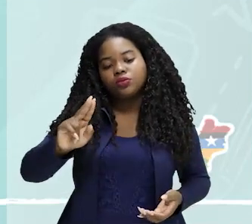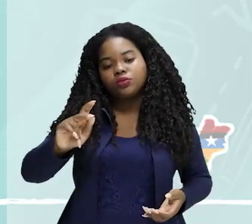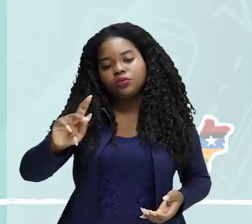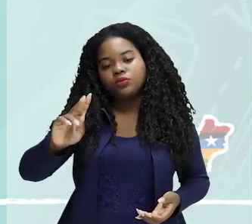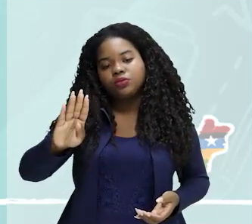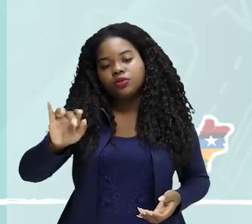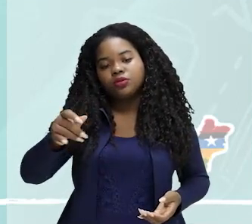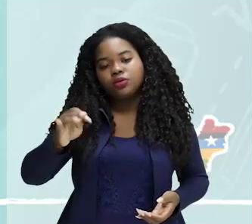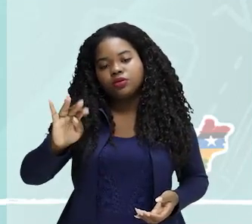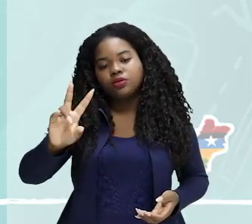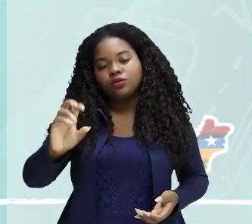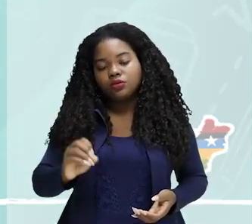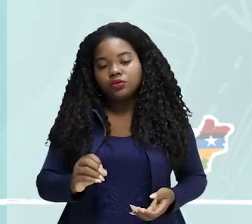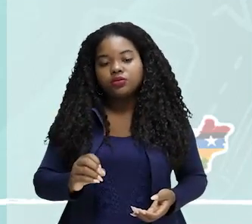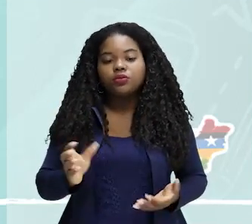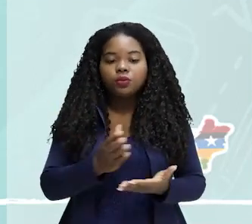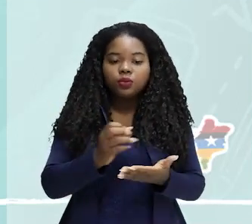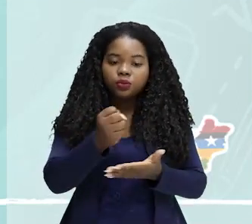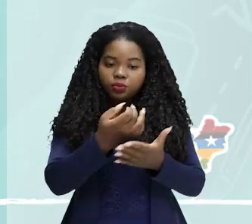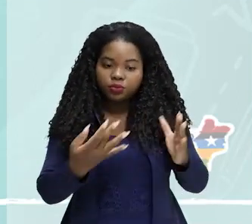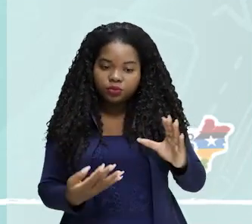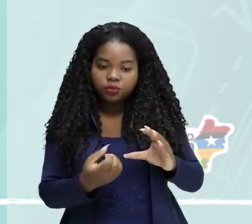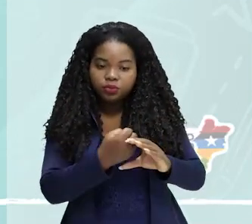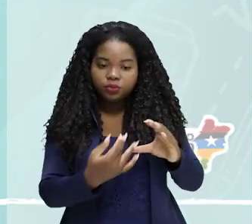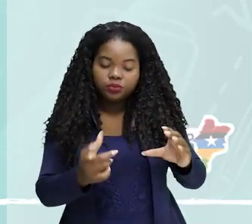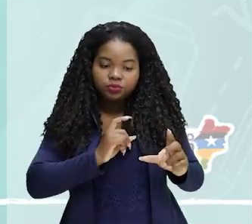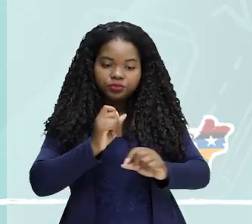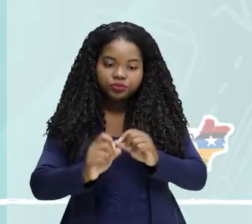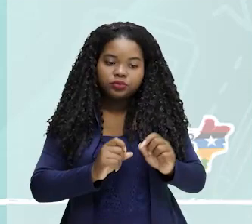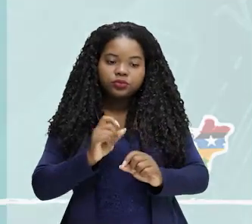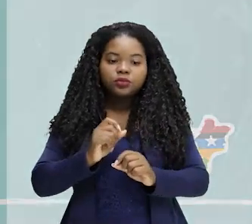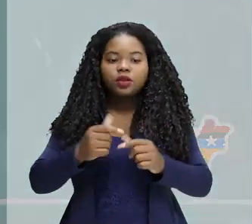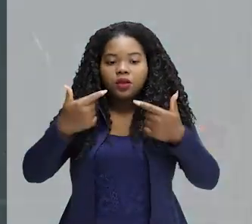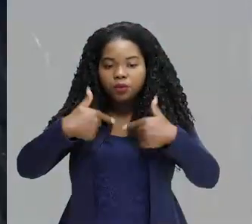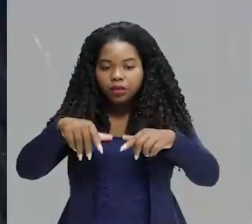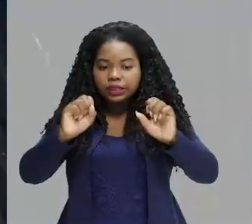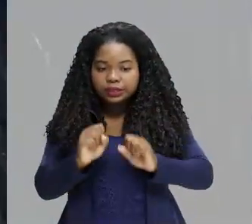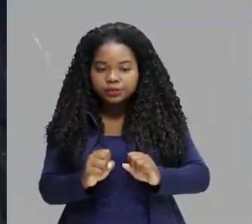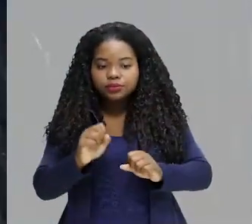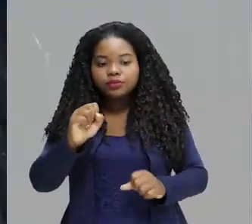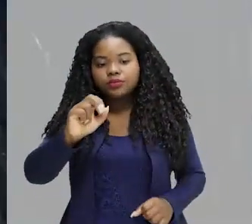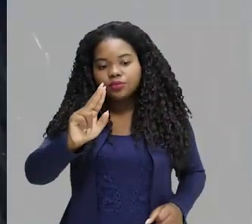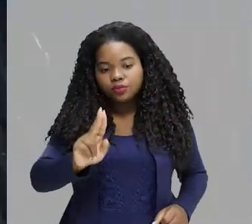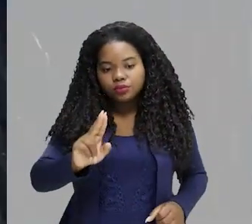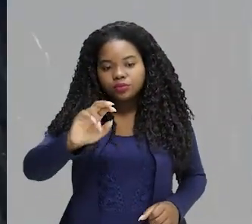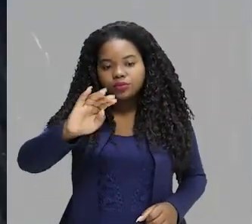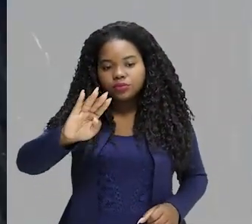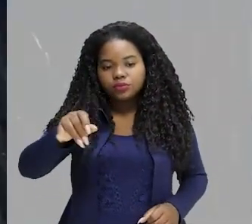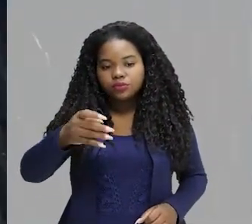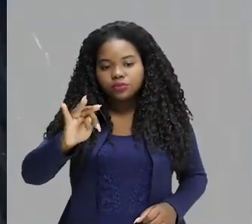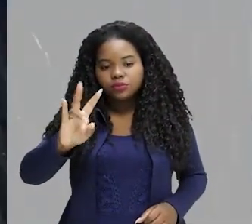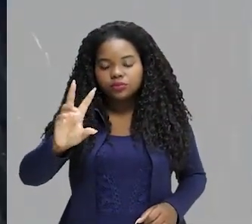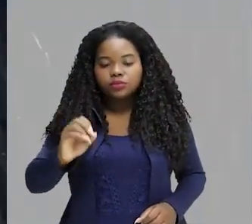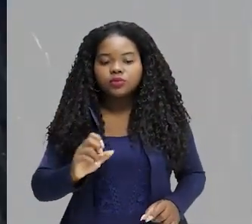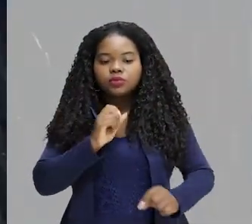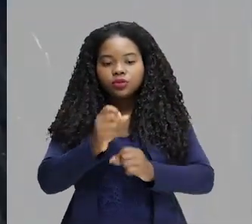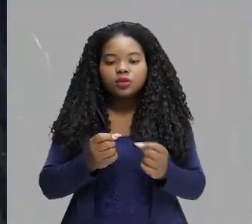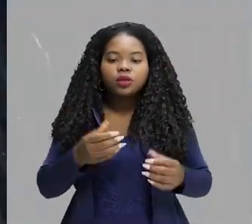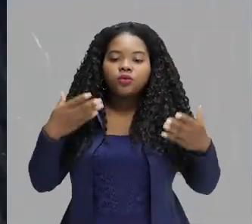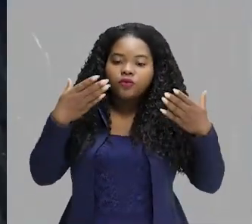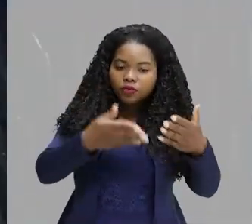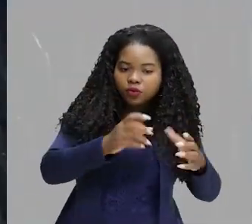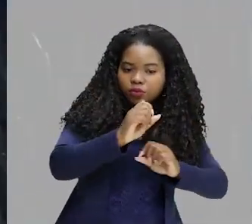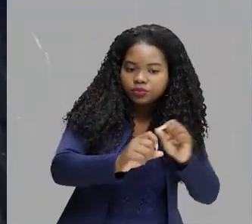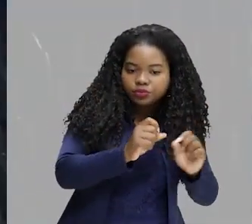das características que nós vamos possuir é uma linguagem subjetiva. O que é a linguagem subjetiva? Aquela linguagem que foca muito no eu lírico,